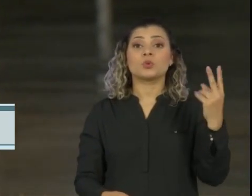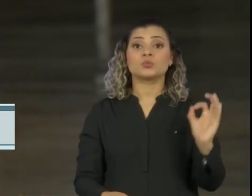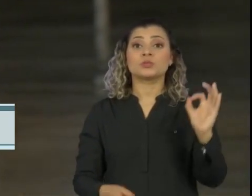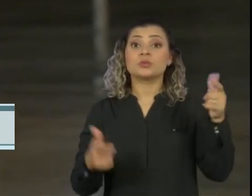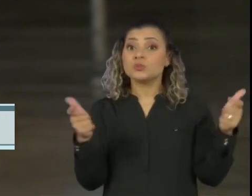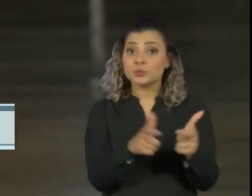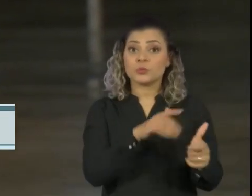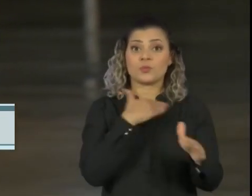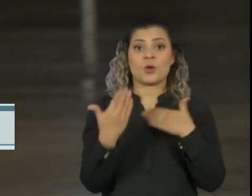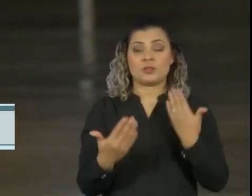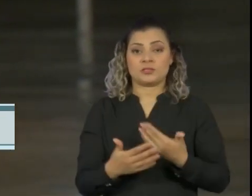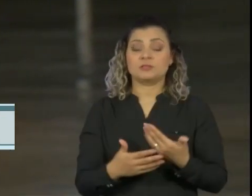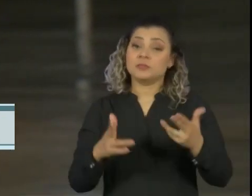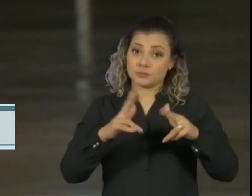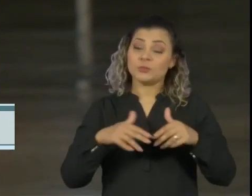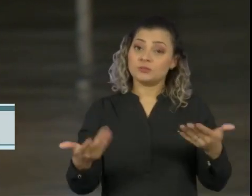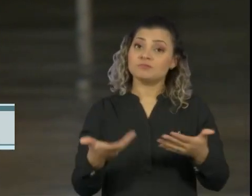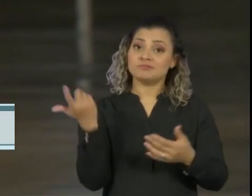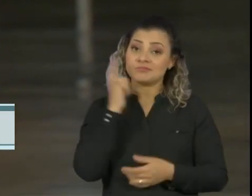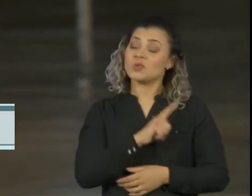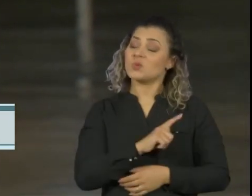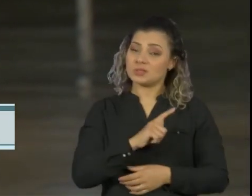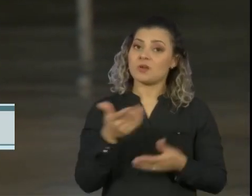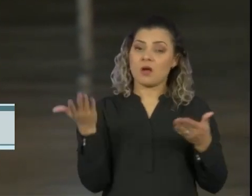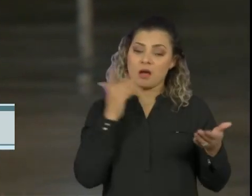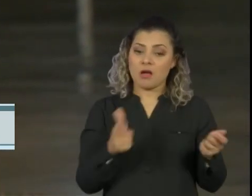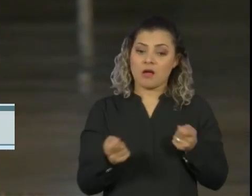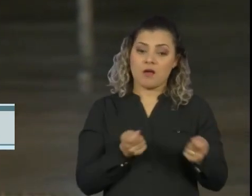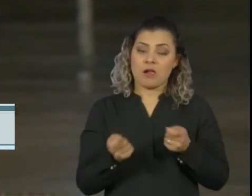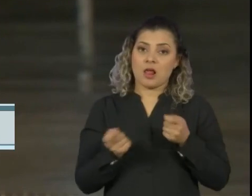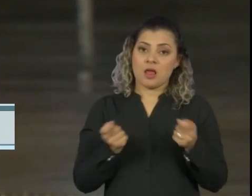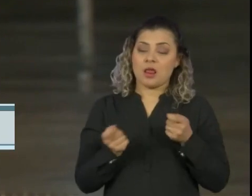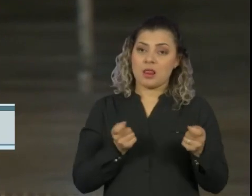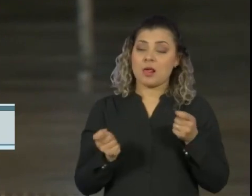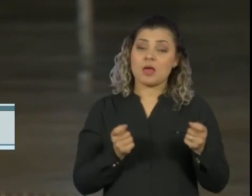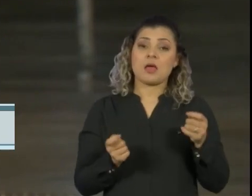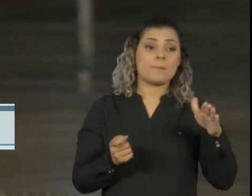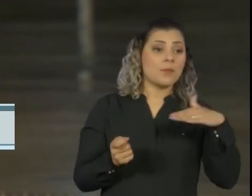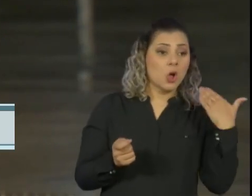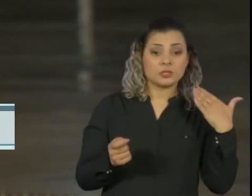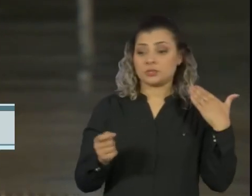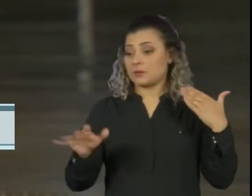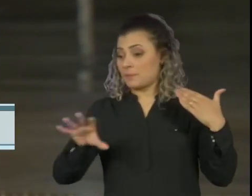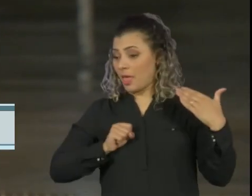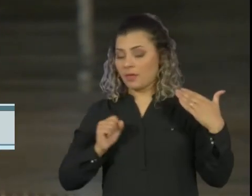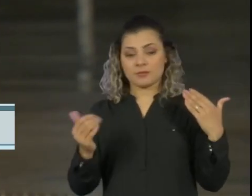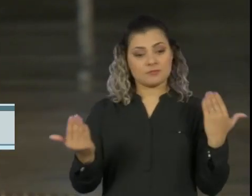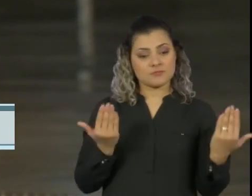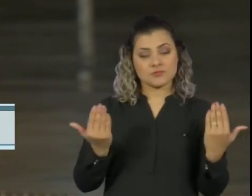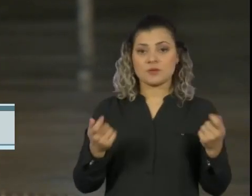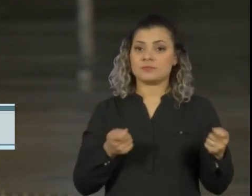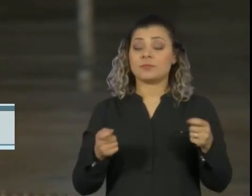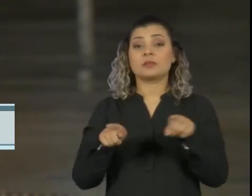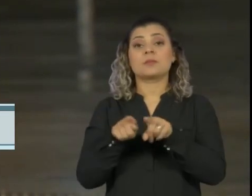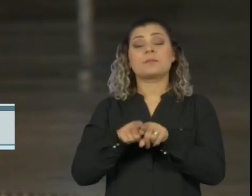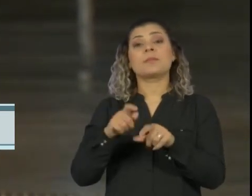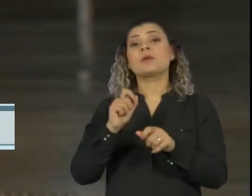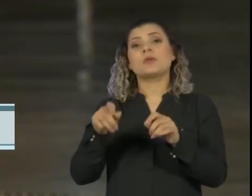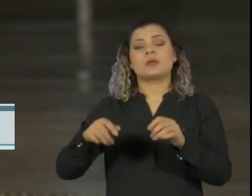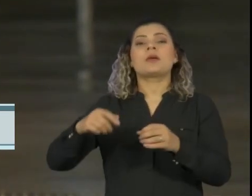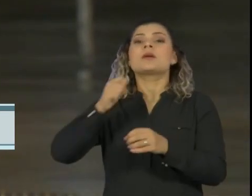24,2%, mantendo essa tendência de queda, e a mesma coisa também se confirmando na Baixada, com a queda